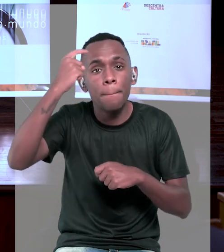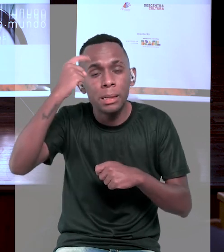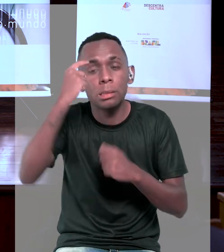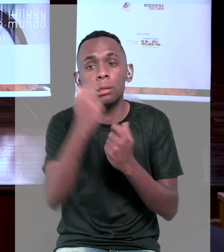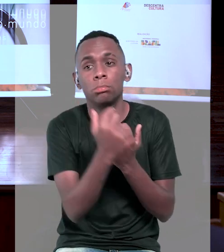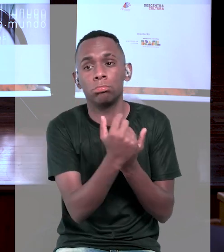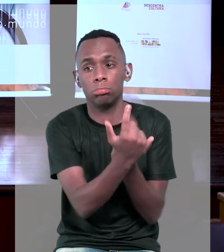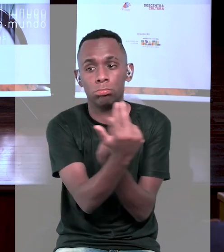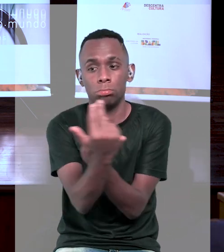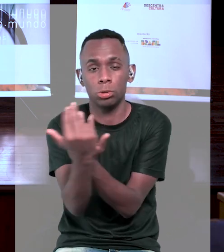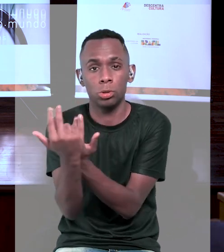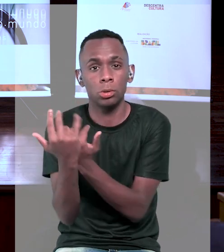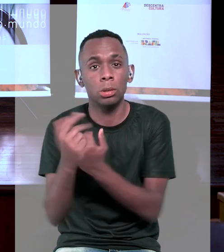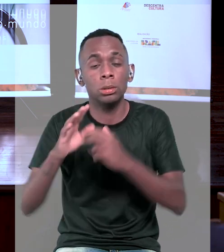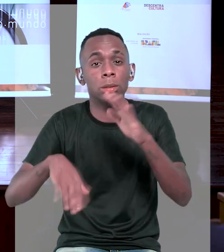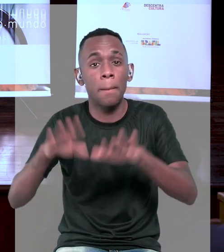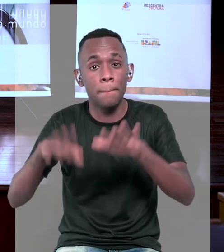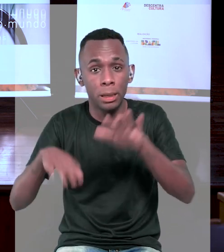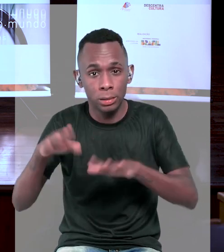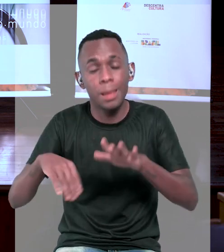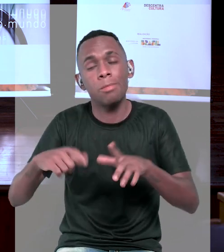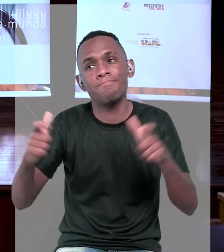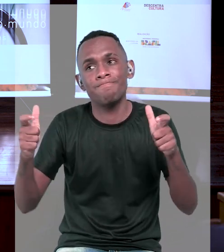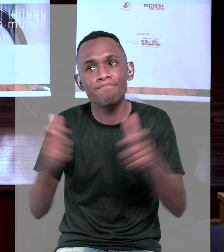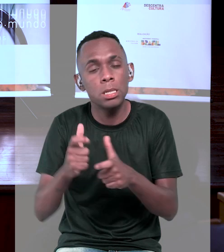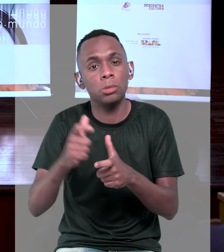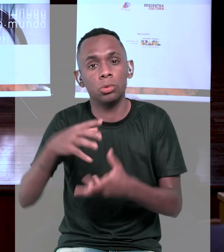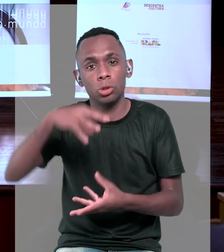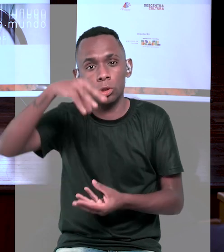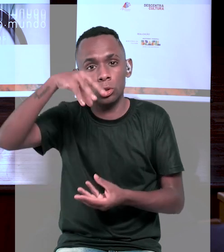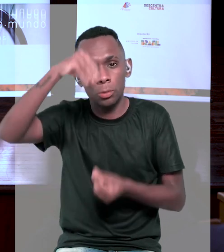semelhantes talvez seja menos espirituoso